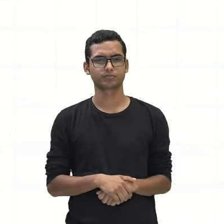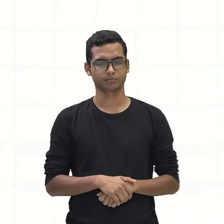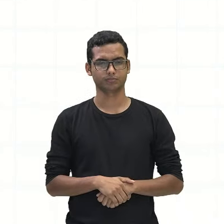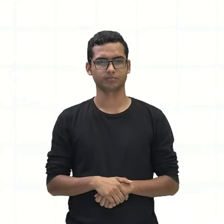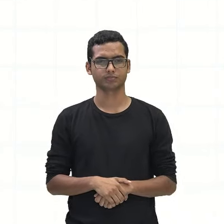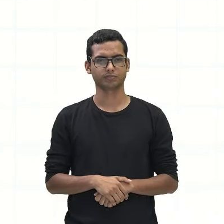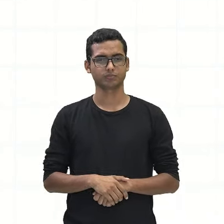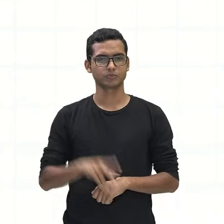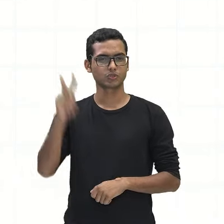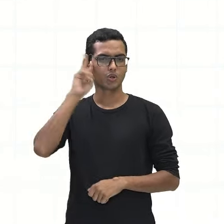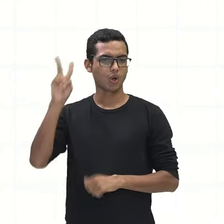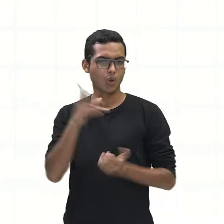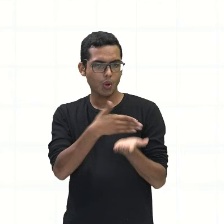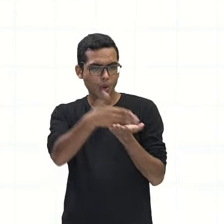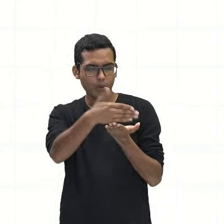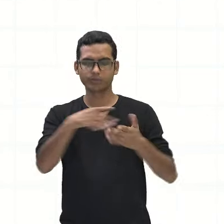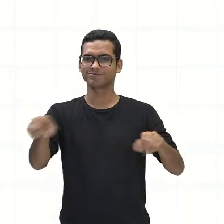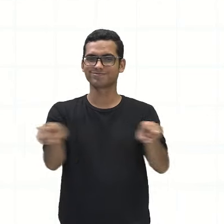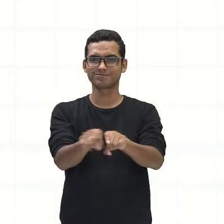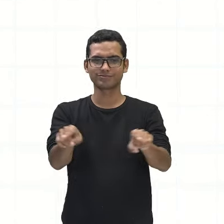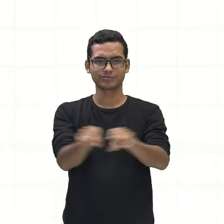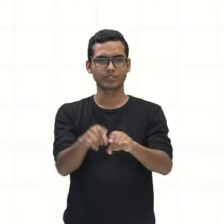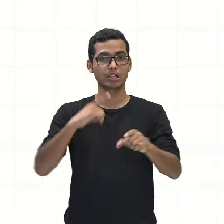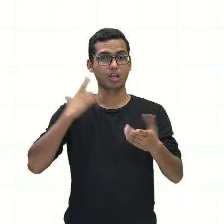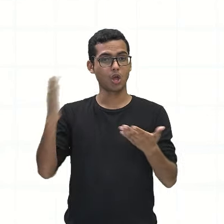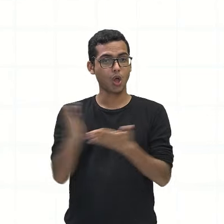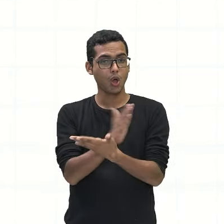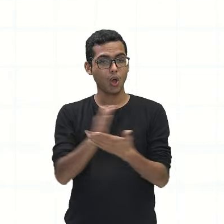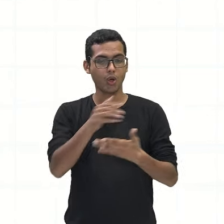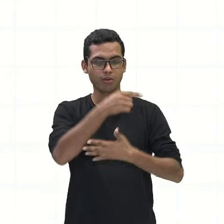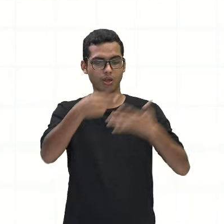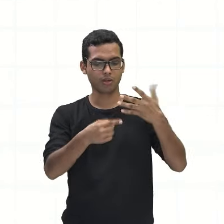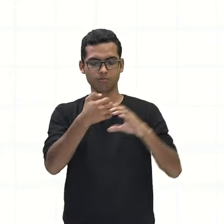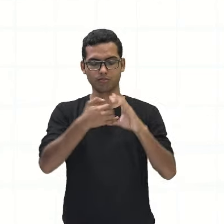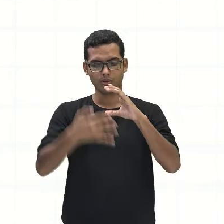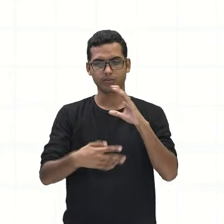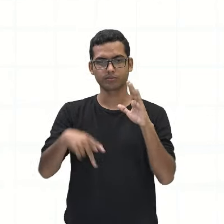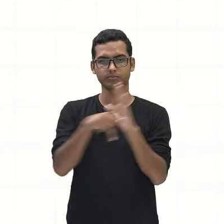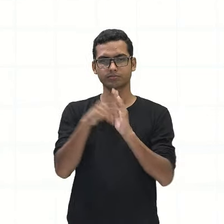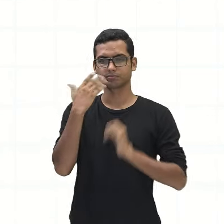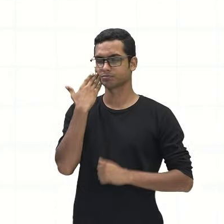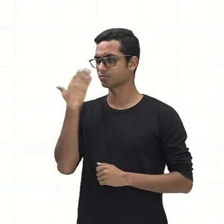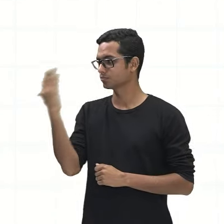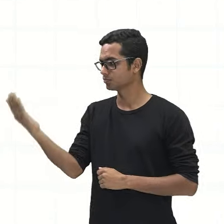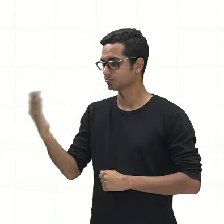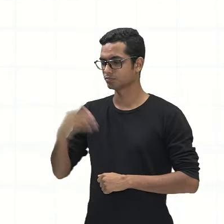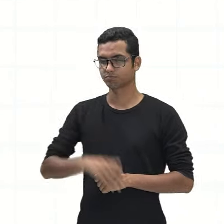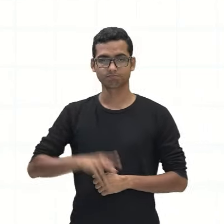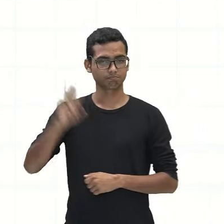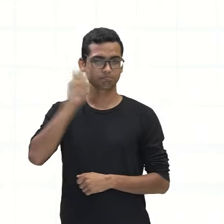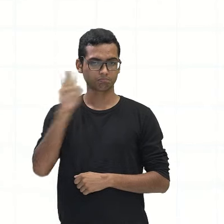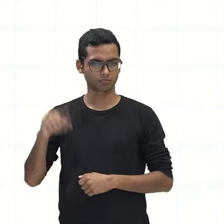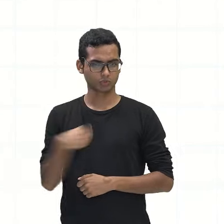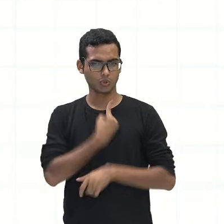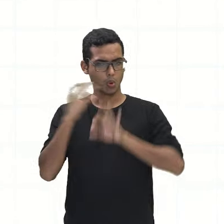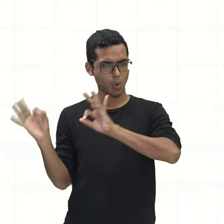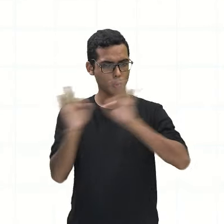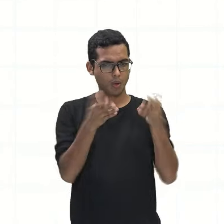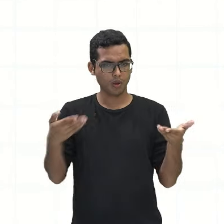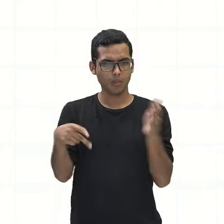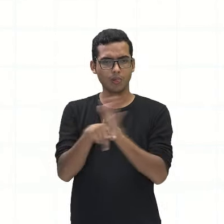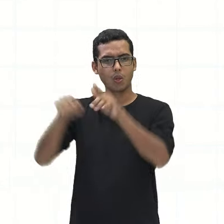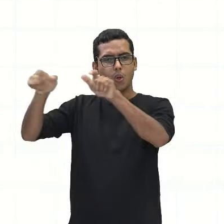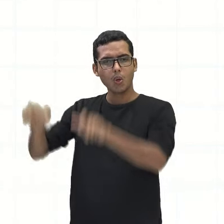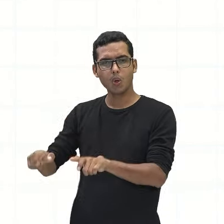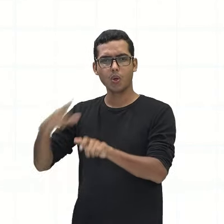da história. Então temos aí algumas características. Temos aqui a história que nós vamos ler agora, olha só. Havia